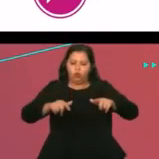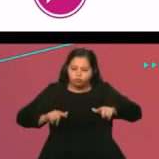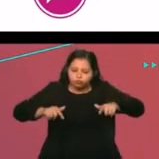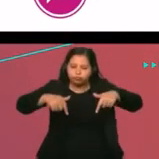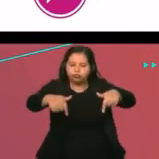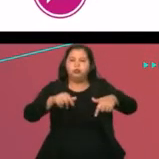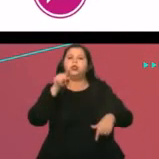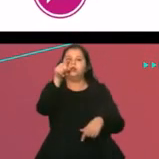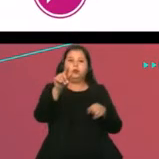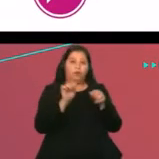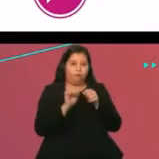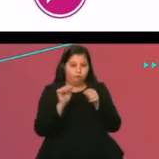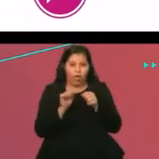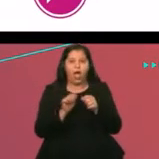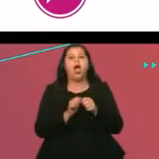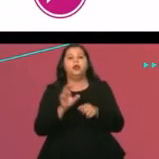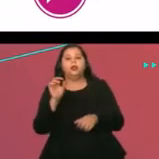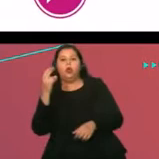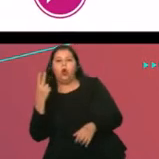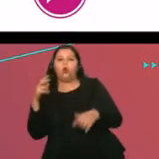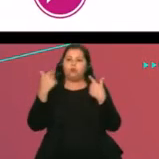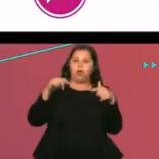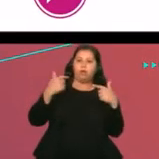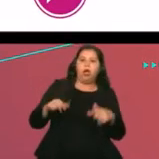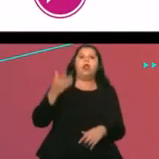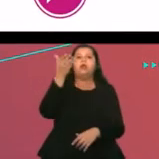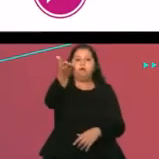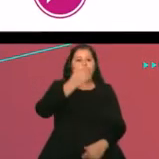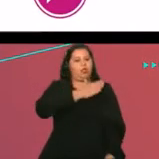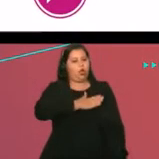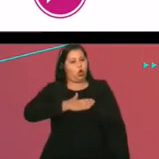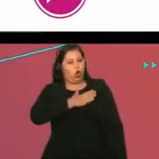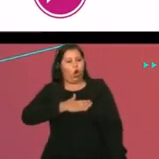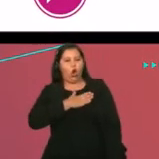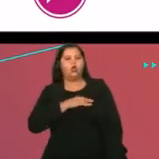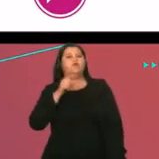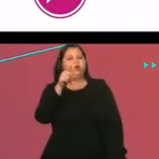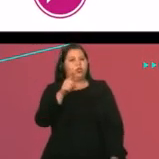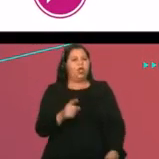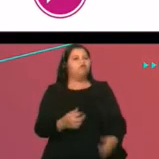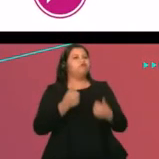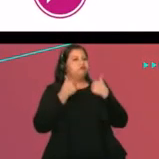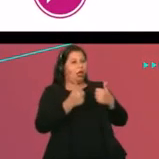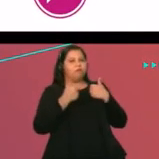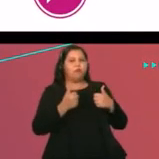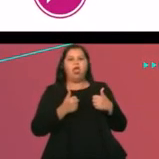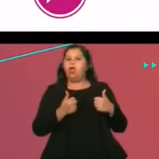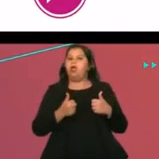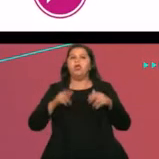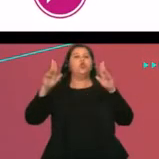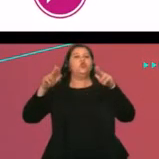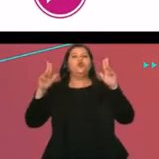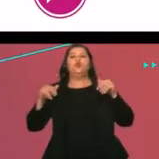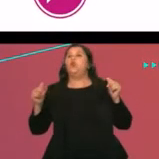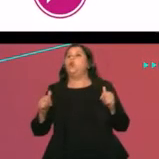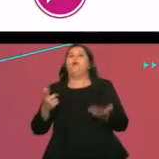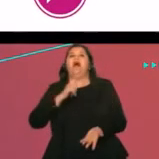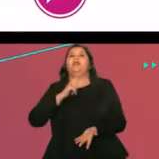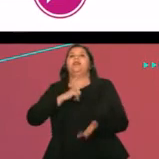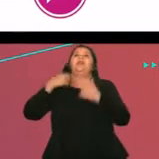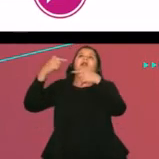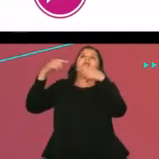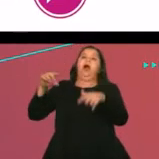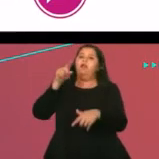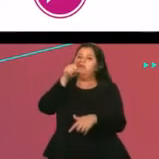você é faz ou se você trabalha não tem você gosta se é beneficiário porque você nunca vai ter um dia de trabalho na sua